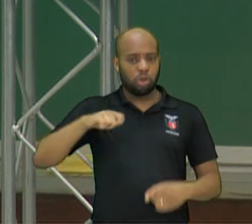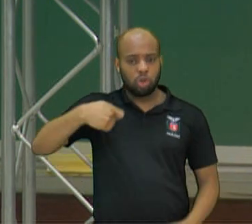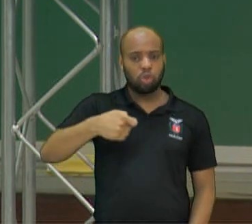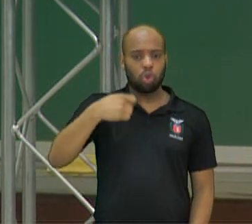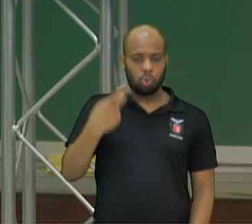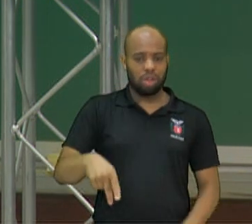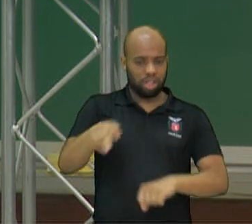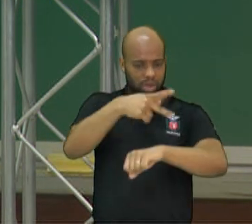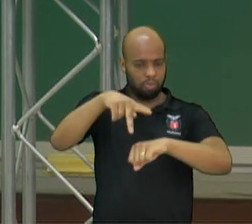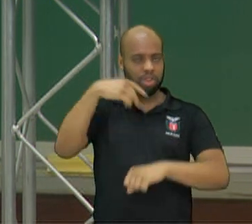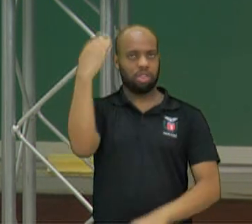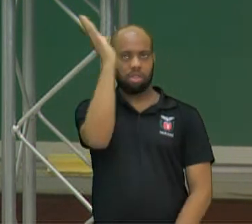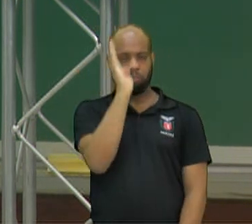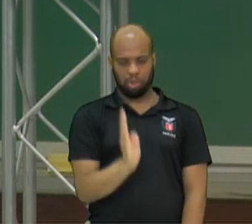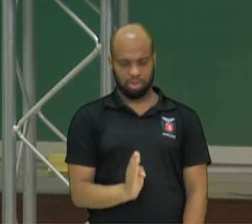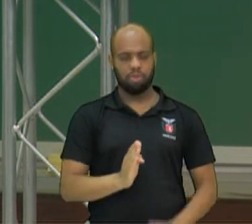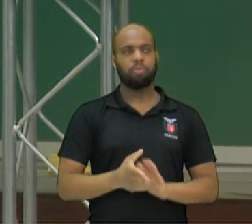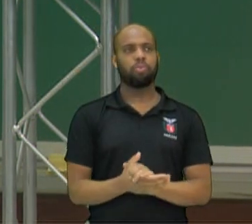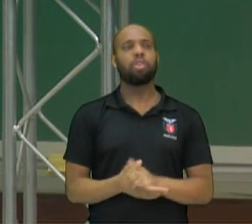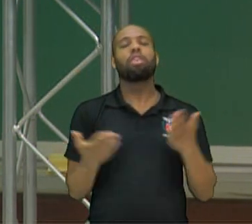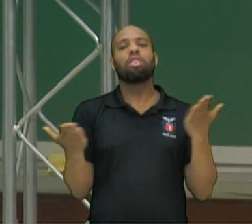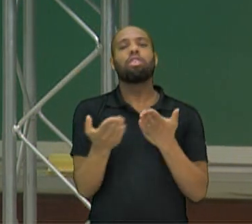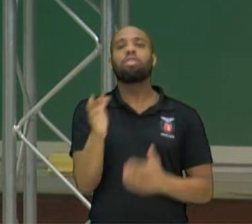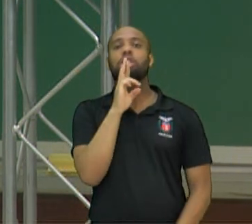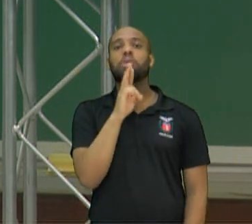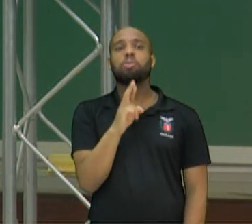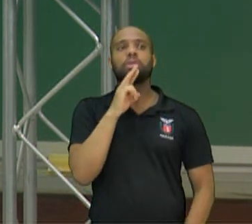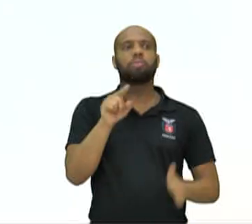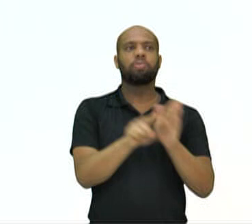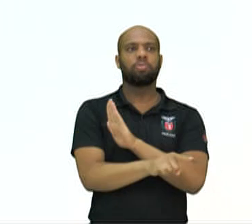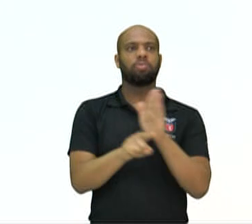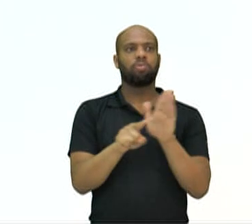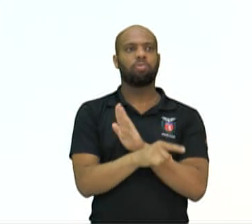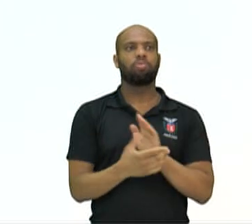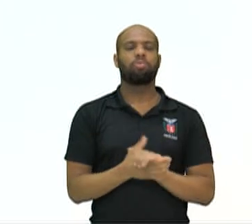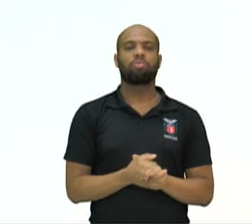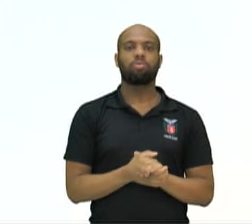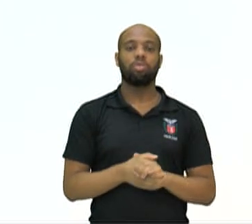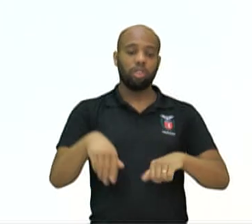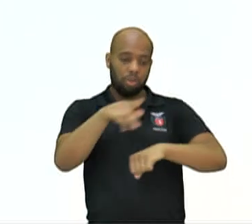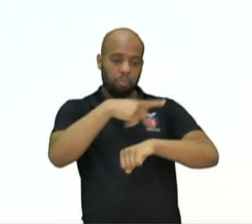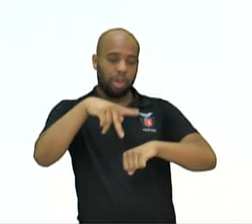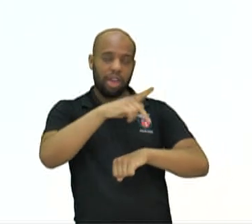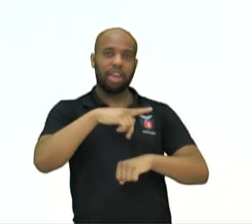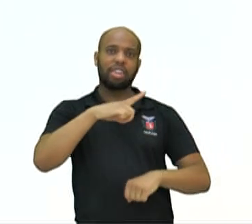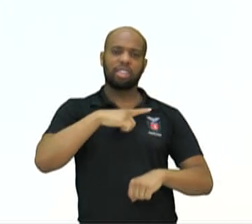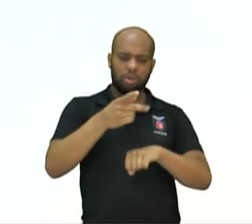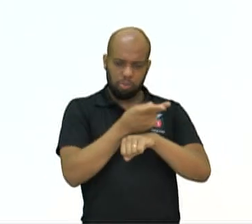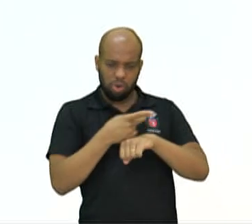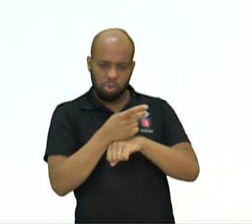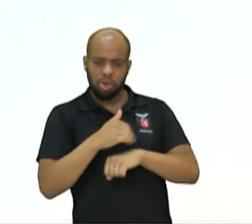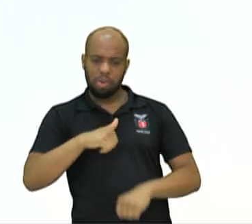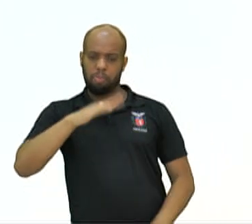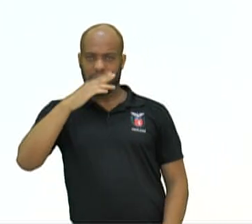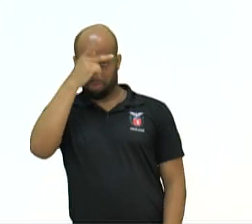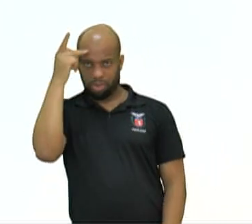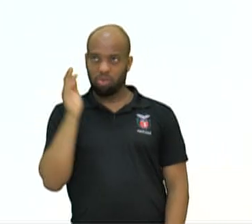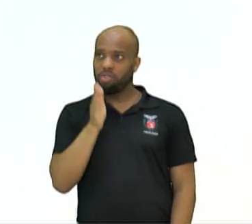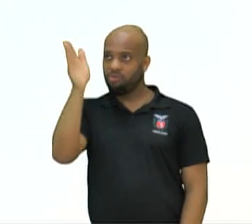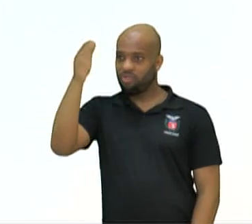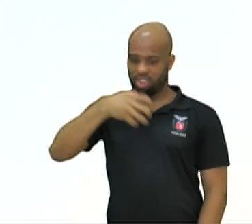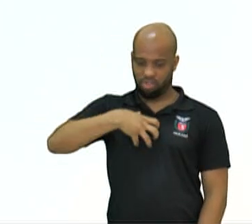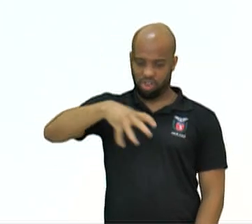do nosso país. Vamos lá para a questão? Um dos países mais procurados pelos que vão a